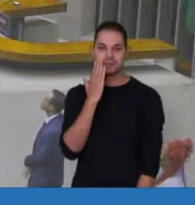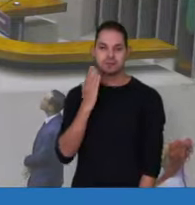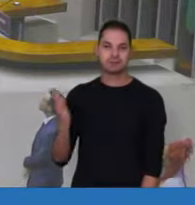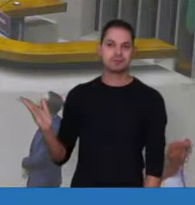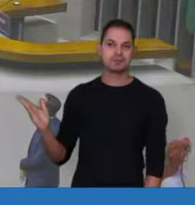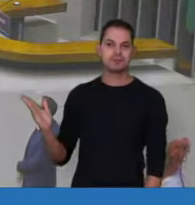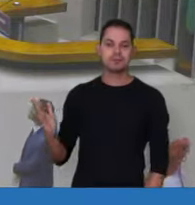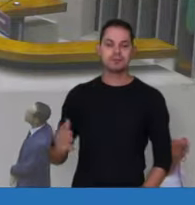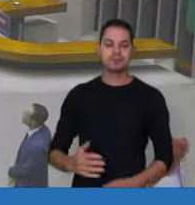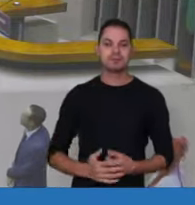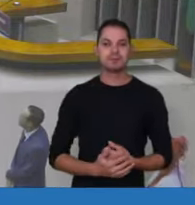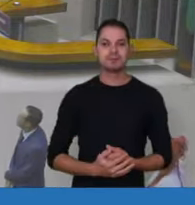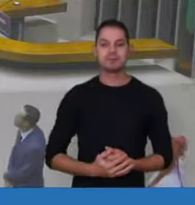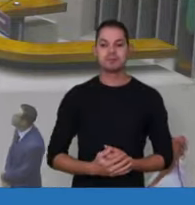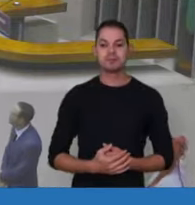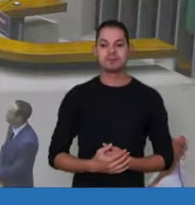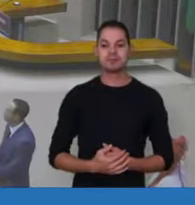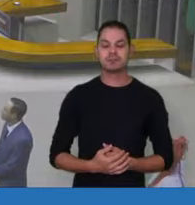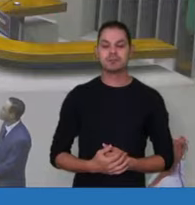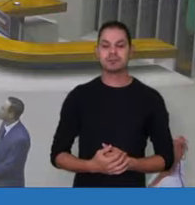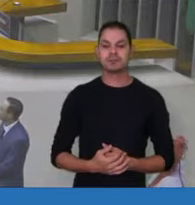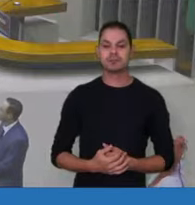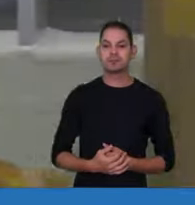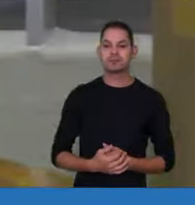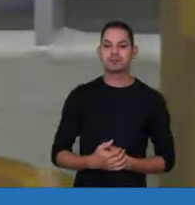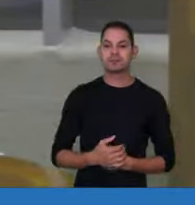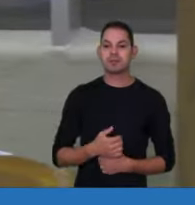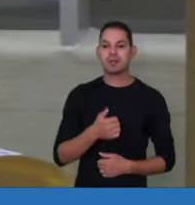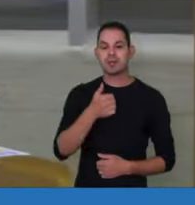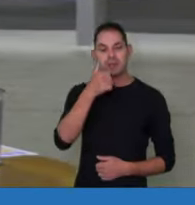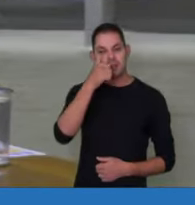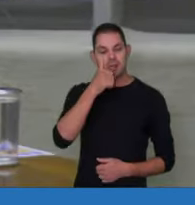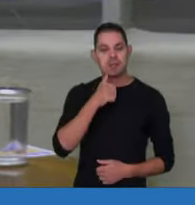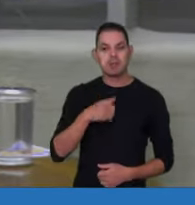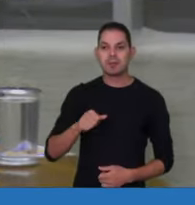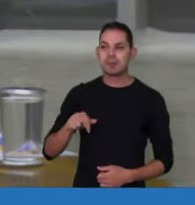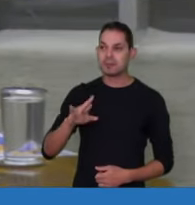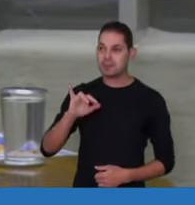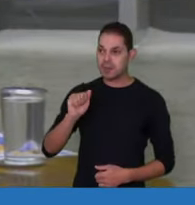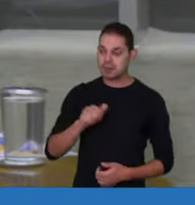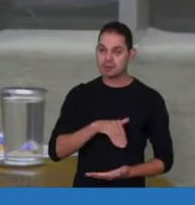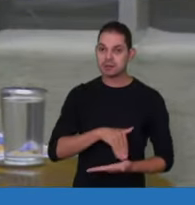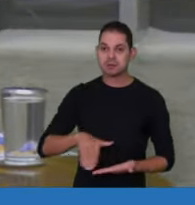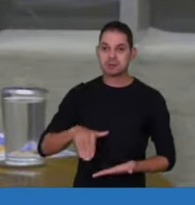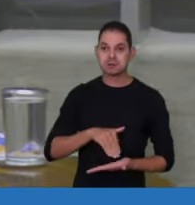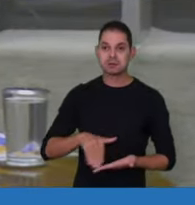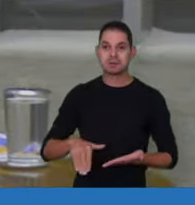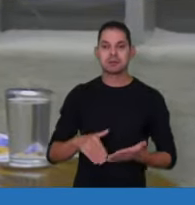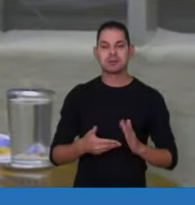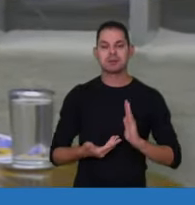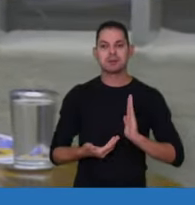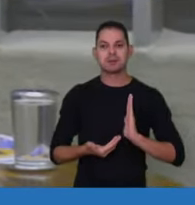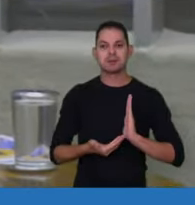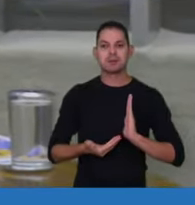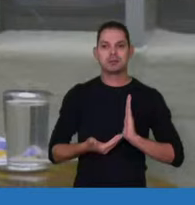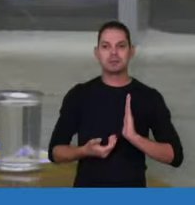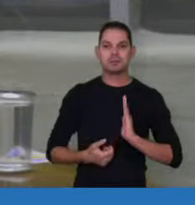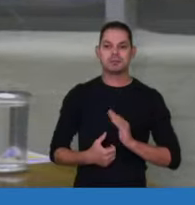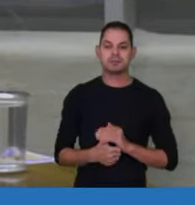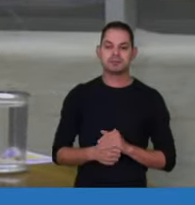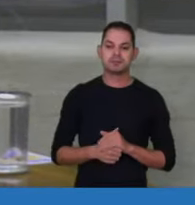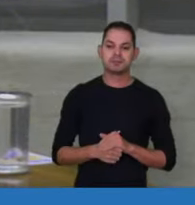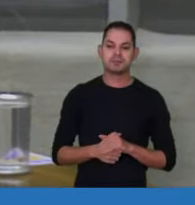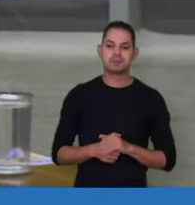agora. Senhora Maria do Rosário, nossa secretária da Câmara dos Deputados,